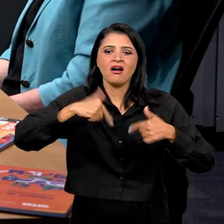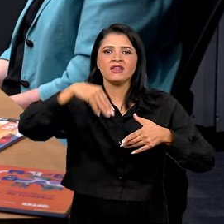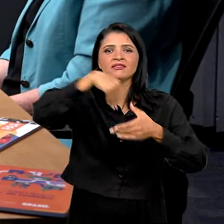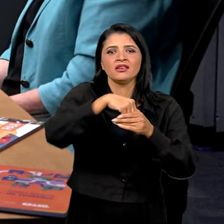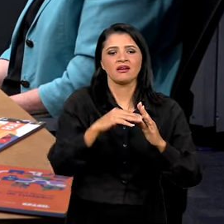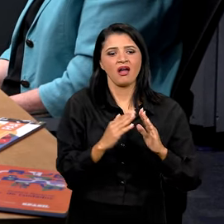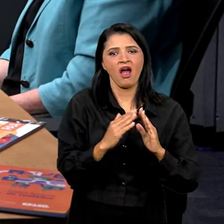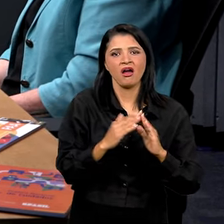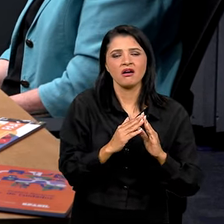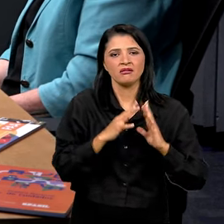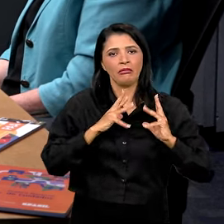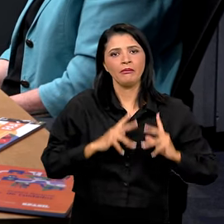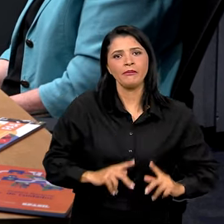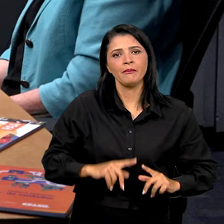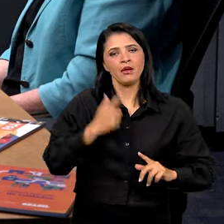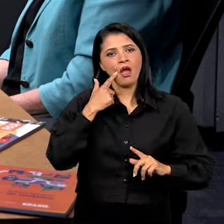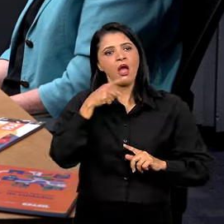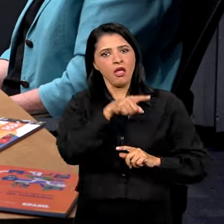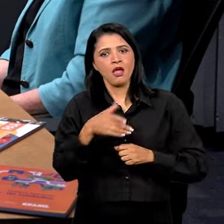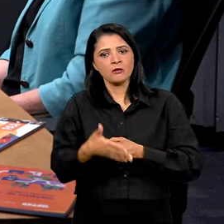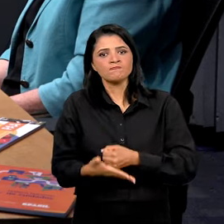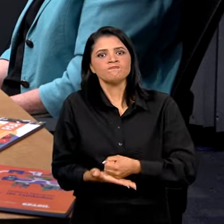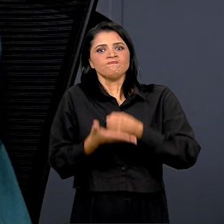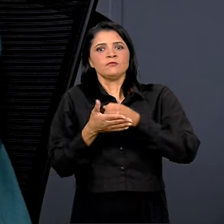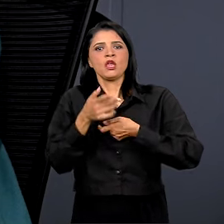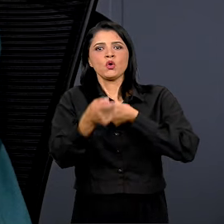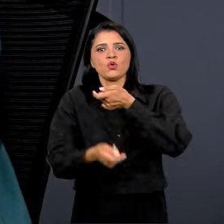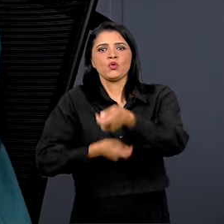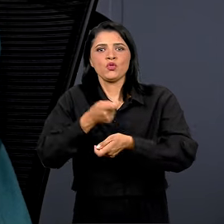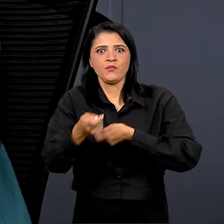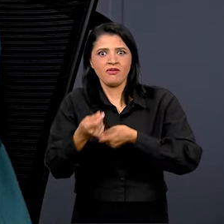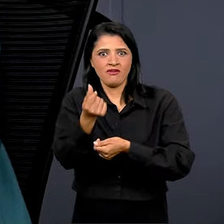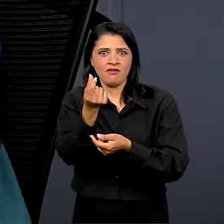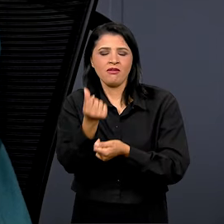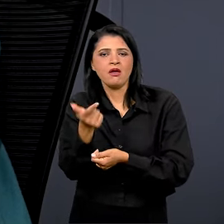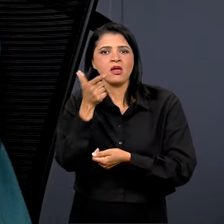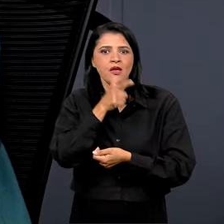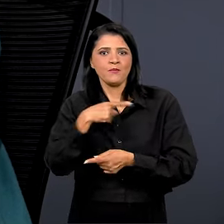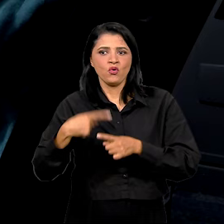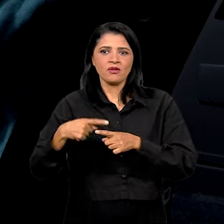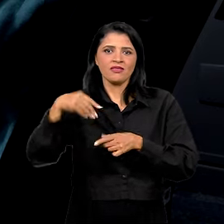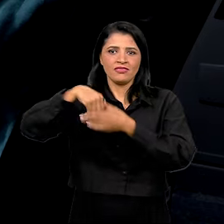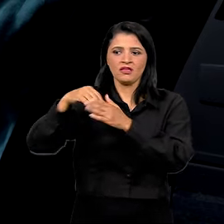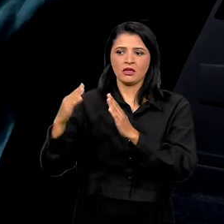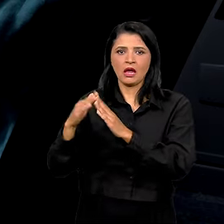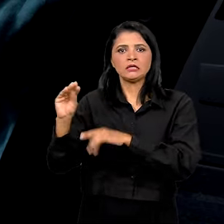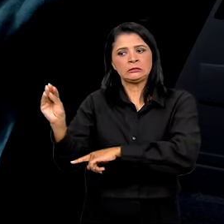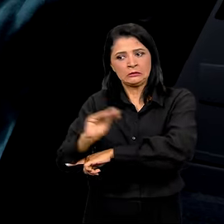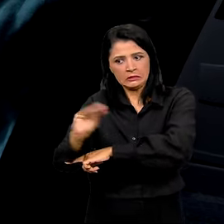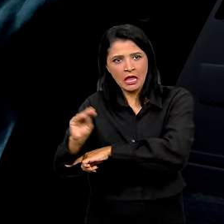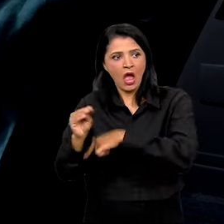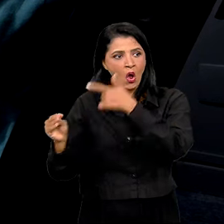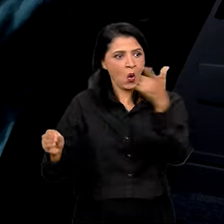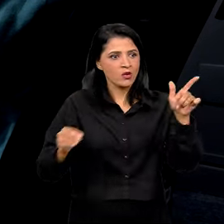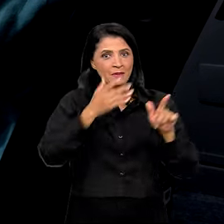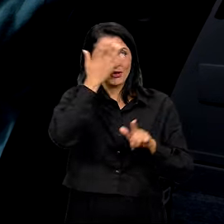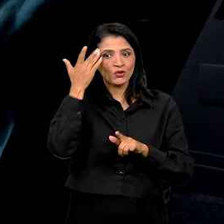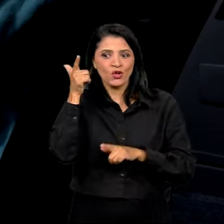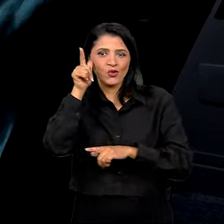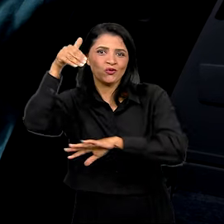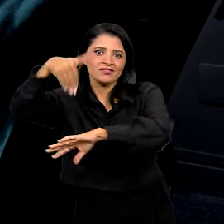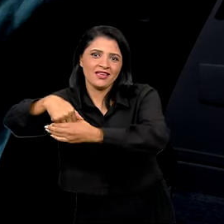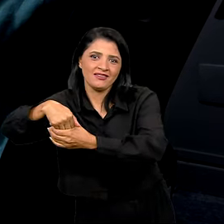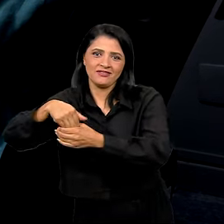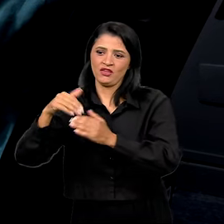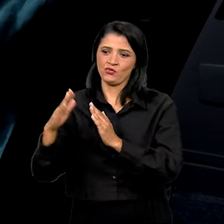e elas que estão aí sustentando a economia do país uma vez que garantem o cuidado nos lares daquelas pessoas que não conseguem ficar